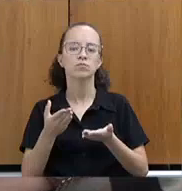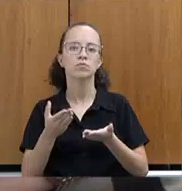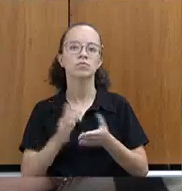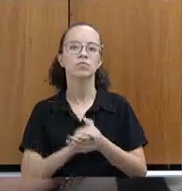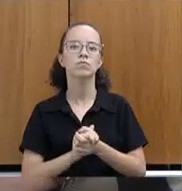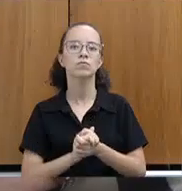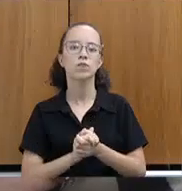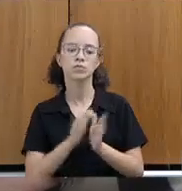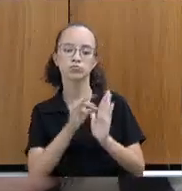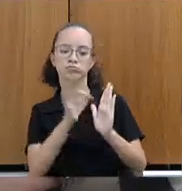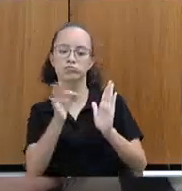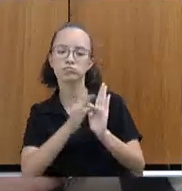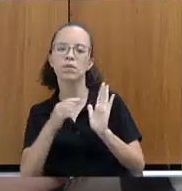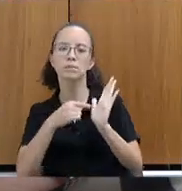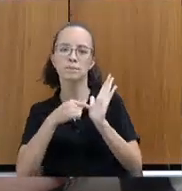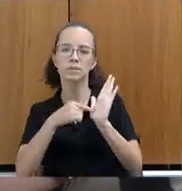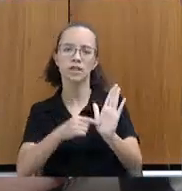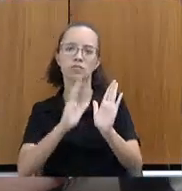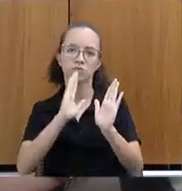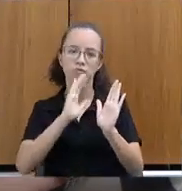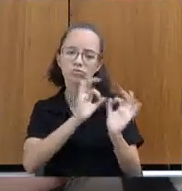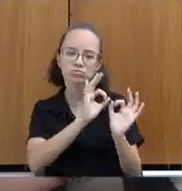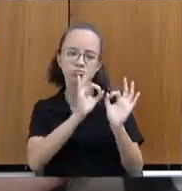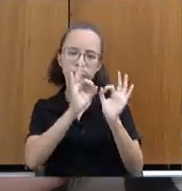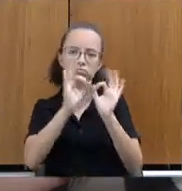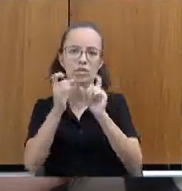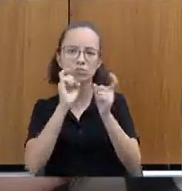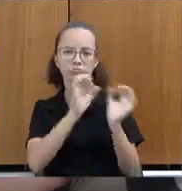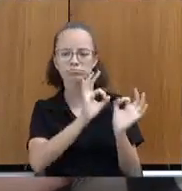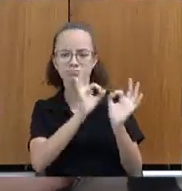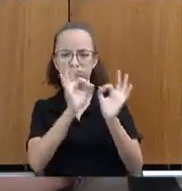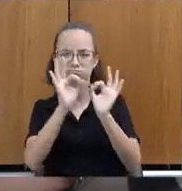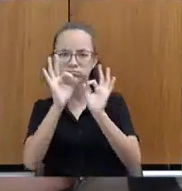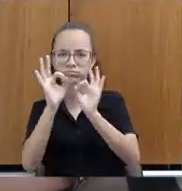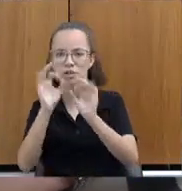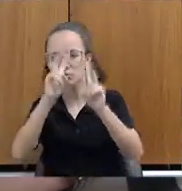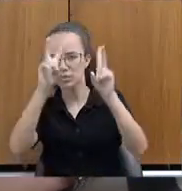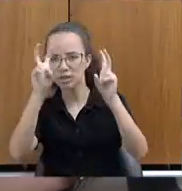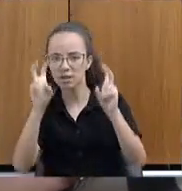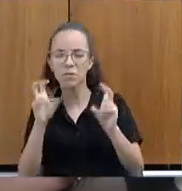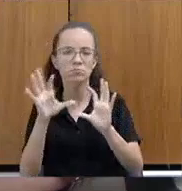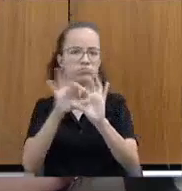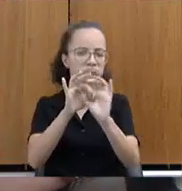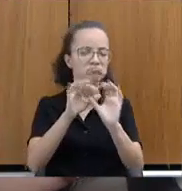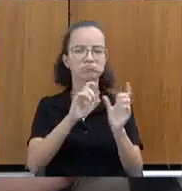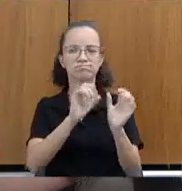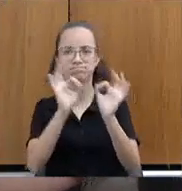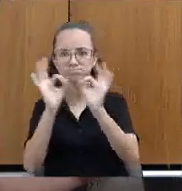proposições apresentadas no decorrer da reunião decorrente do tema debatido.